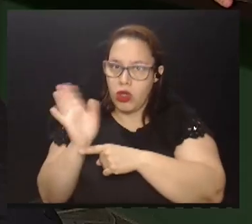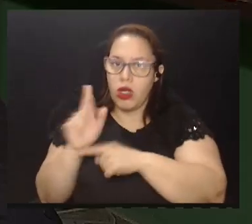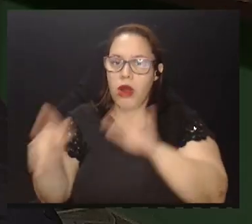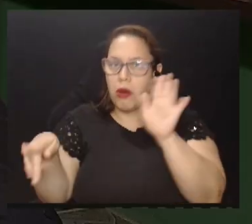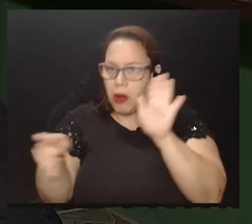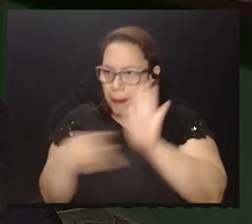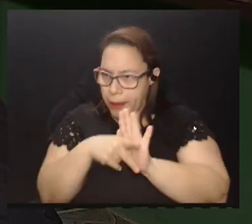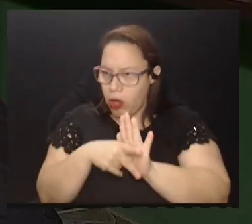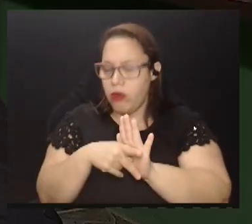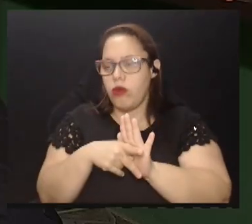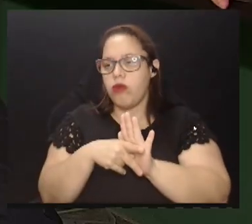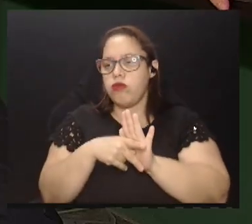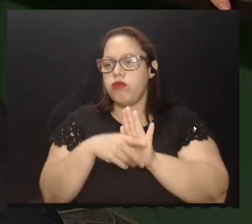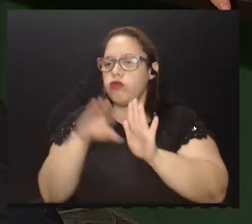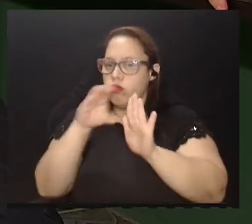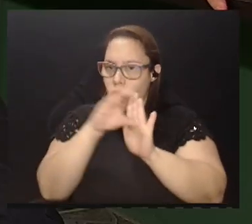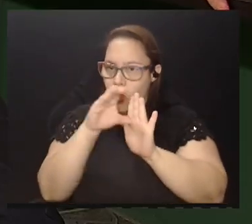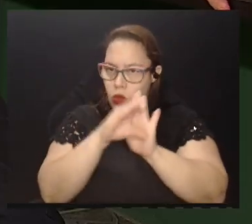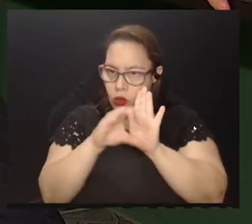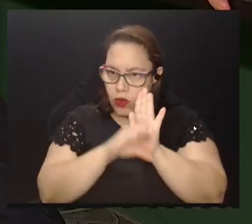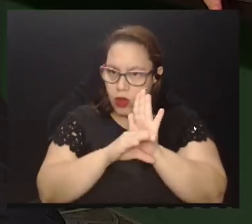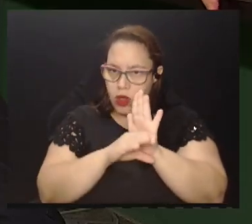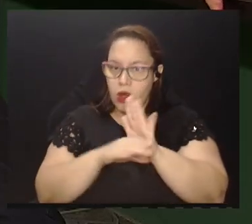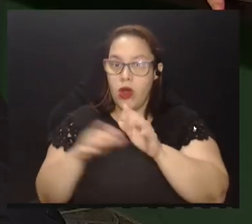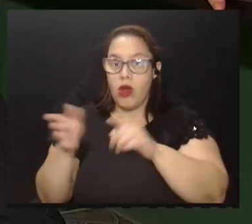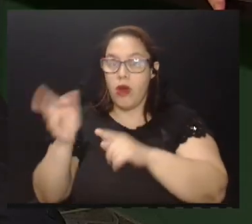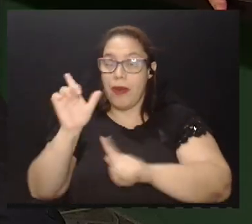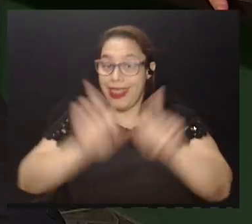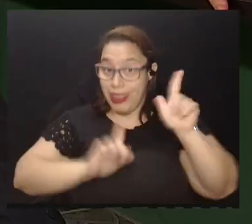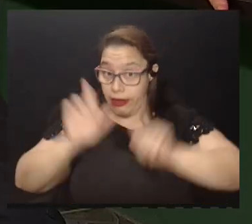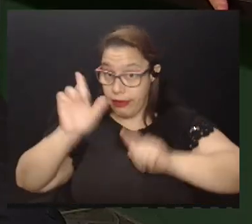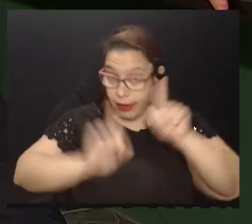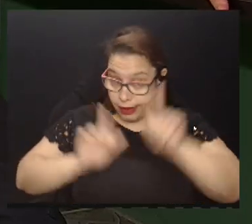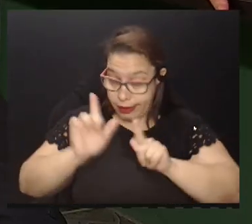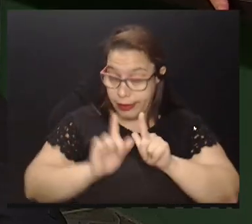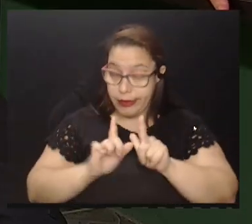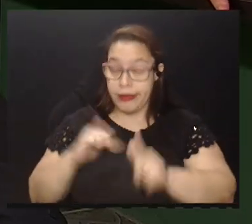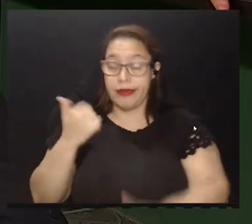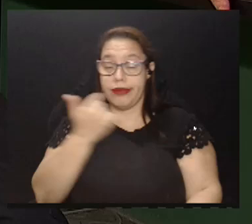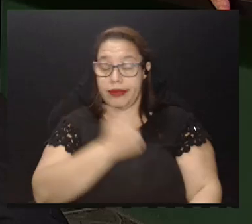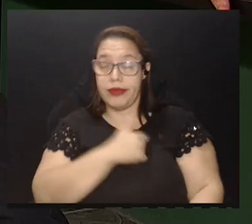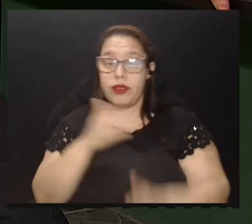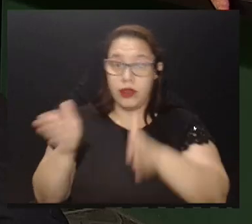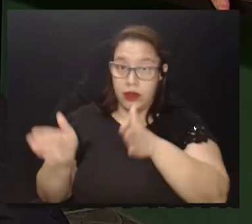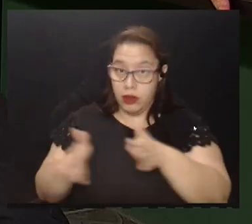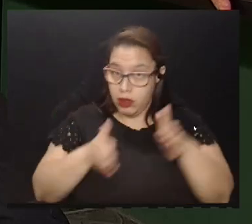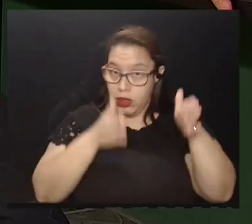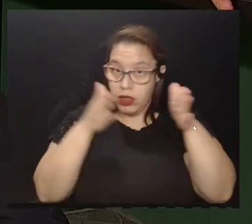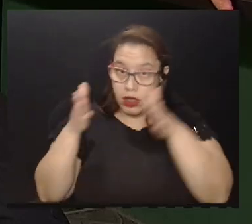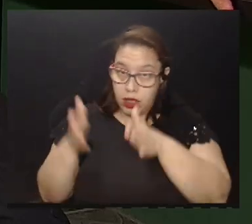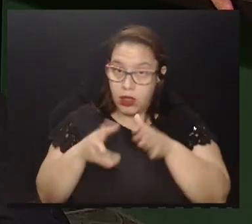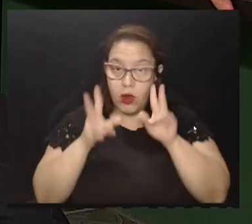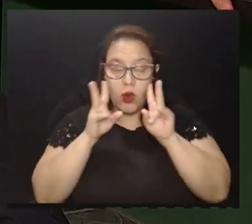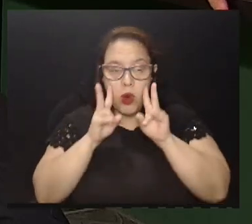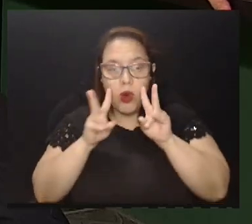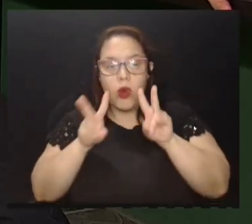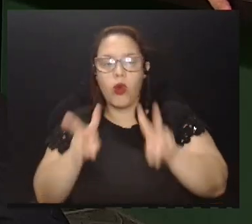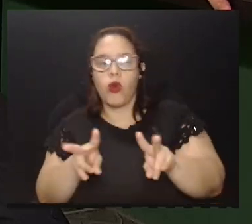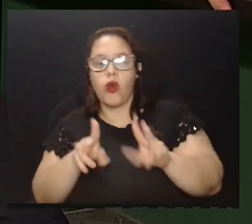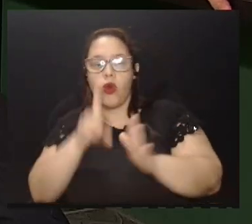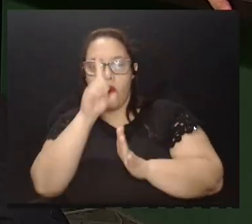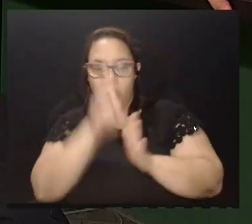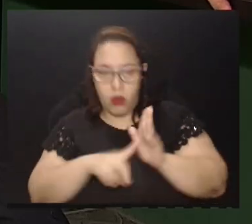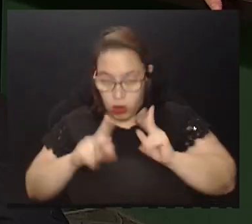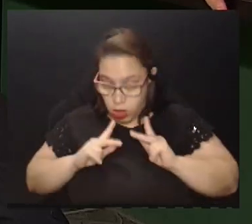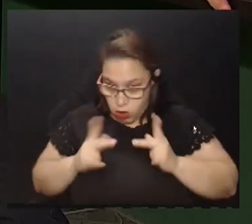conteúdo para televisão. Nós somos uma produtora com um olhar sobre direitos humanos, sobre